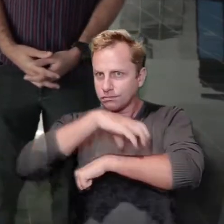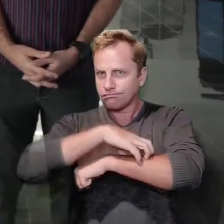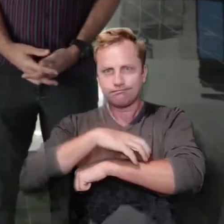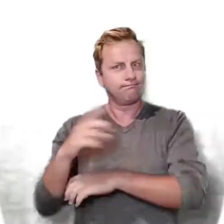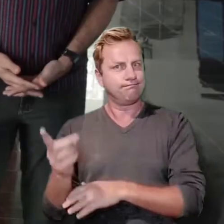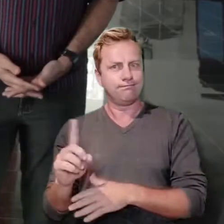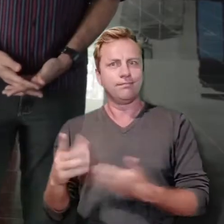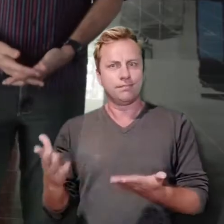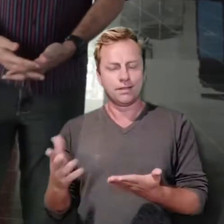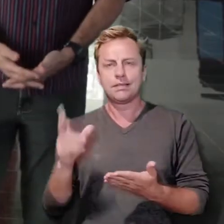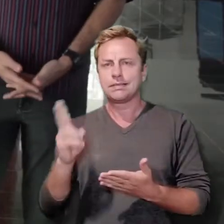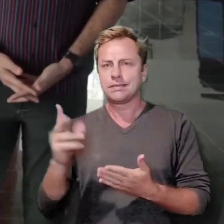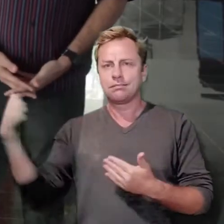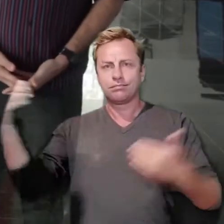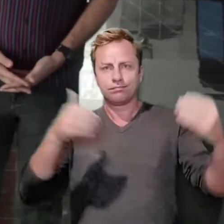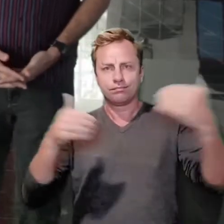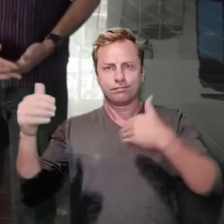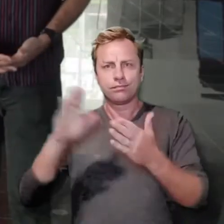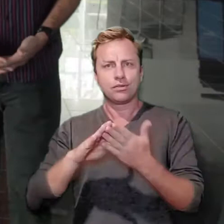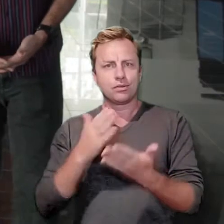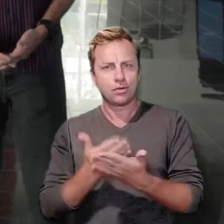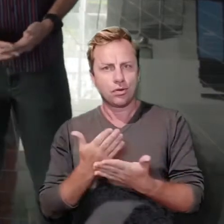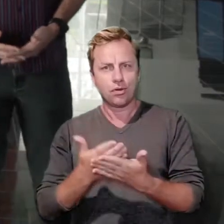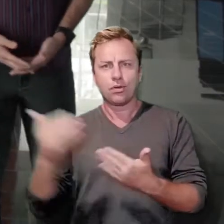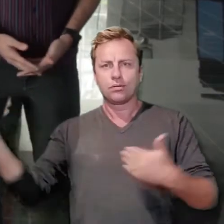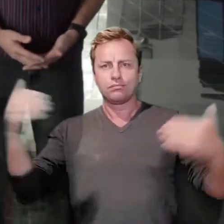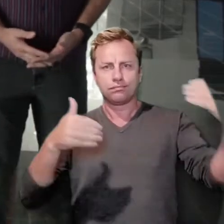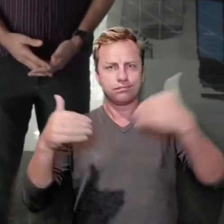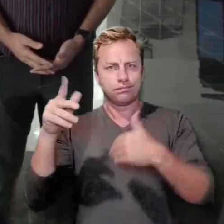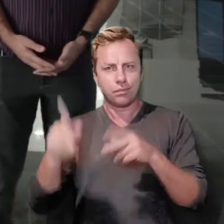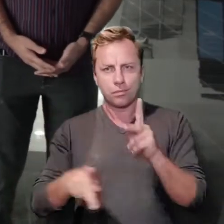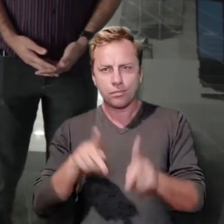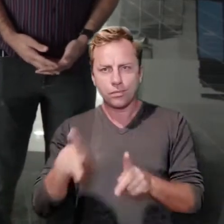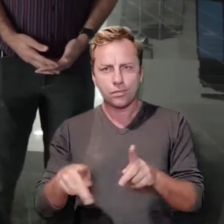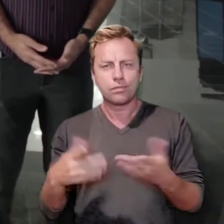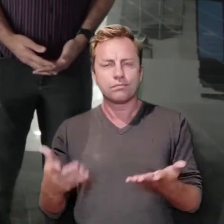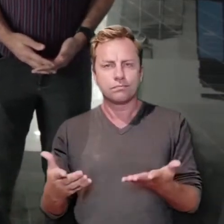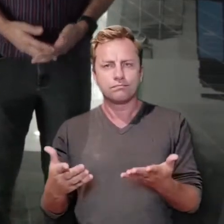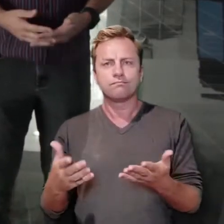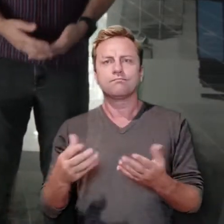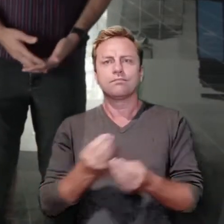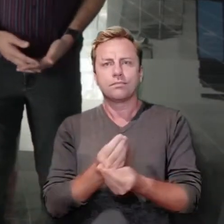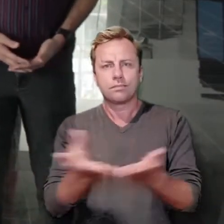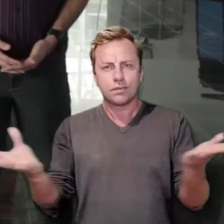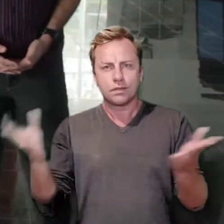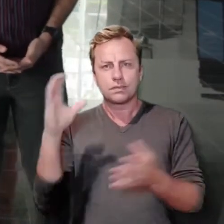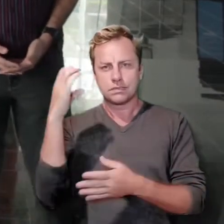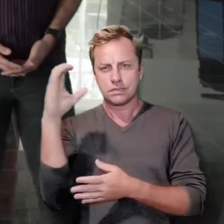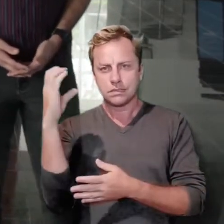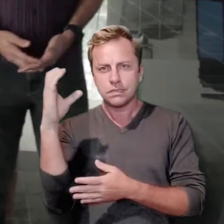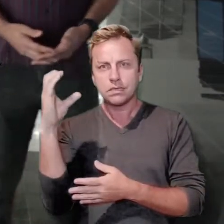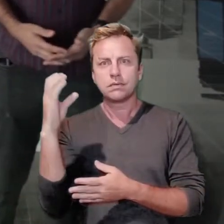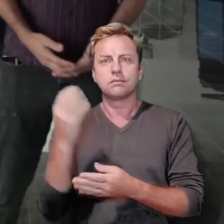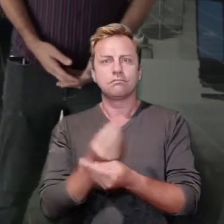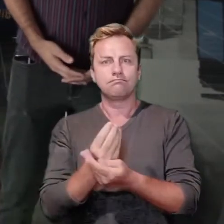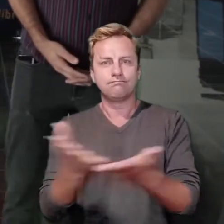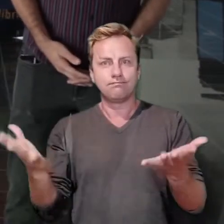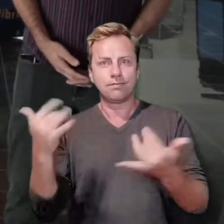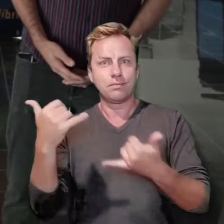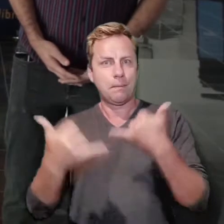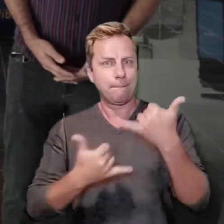está sempre atendendo as escolas e atendendo ao público, com ciência,